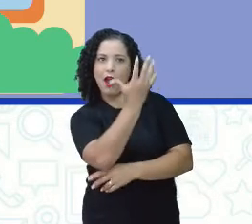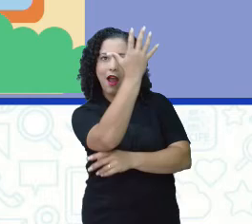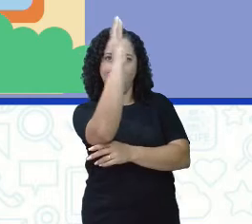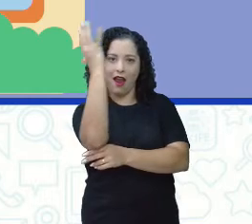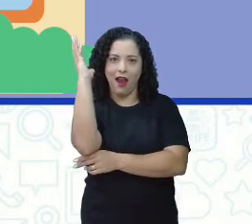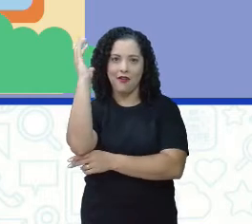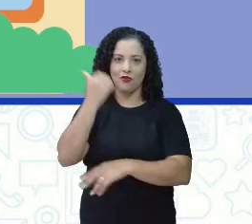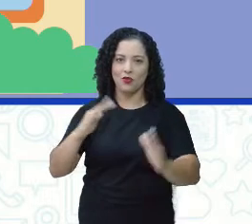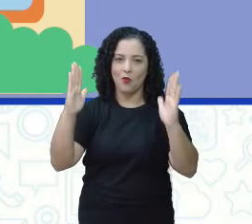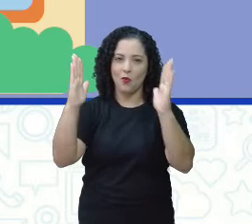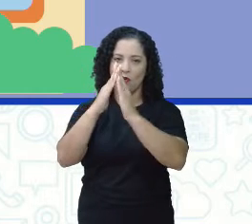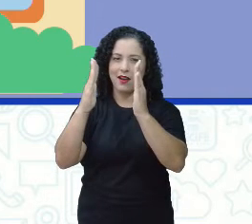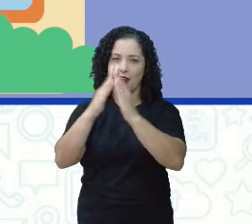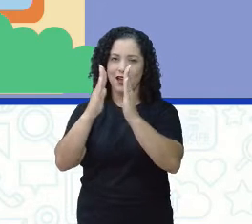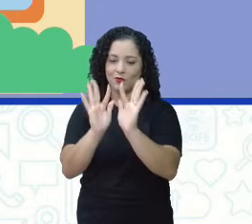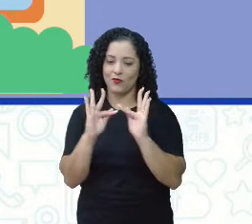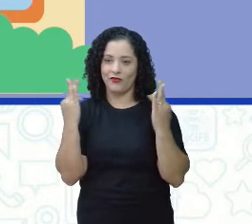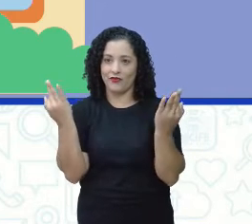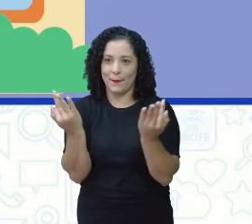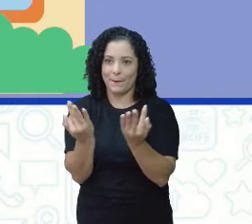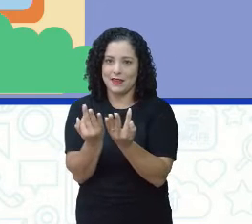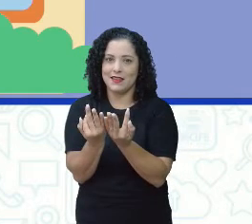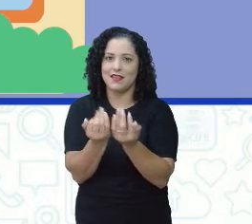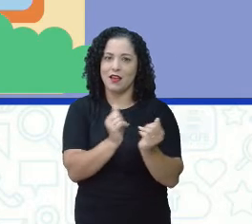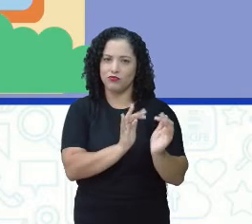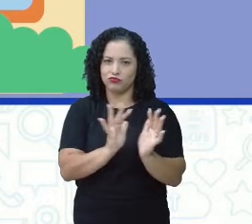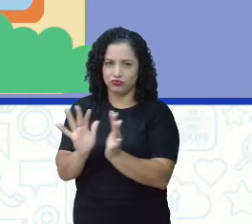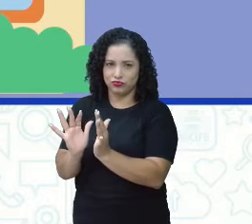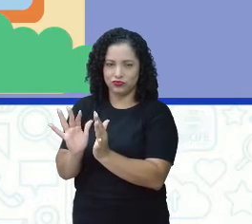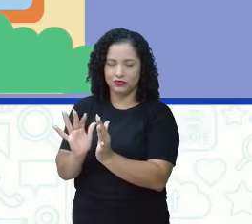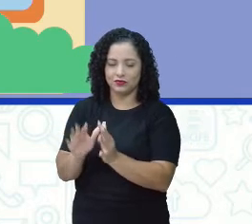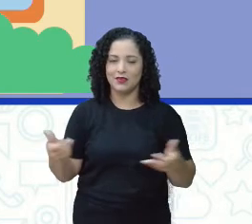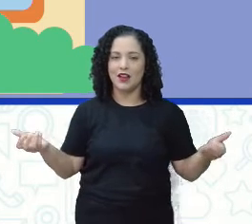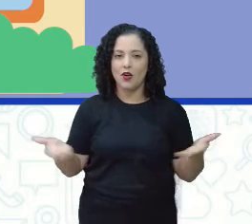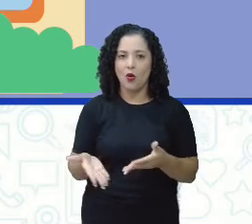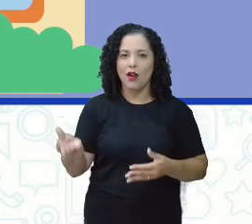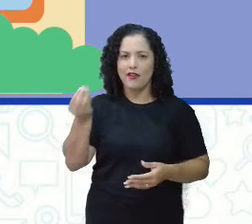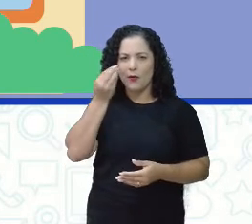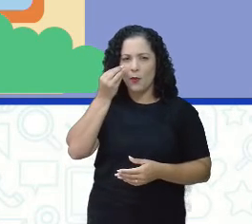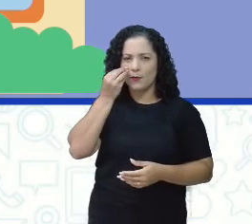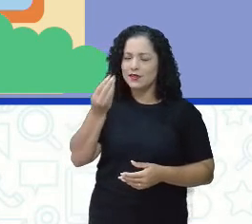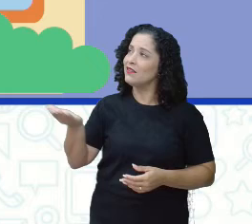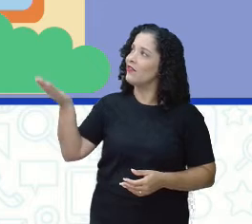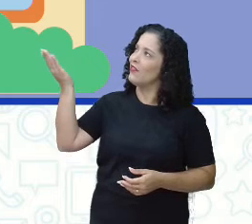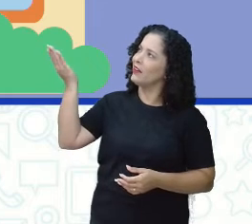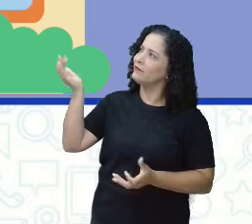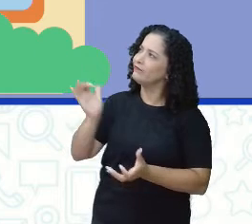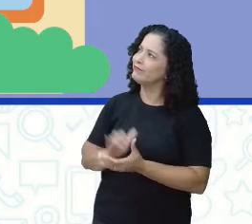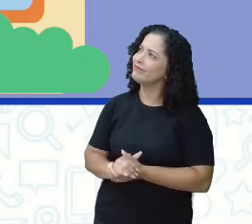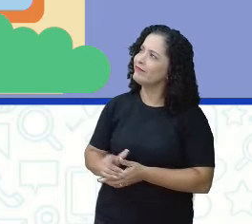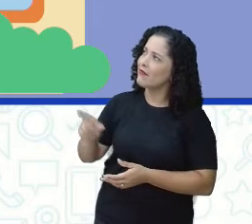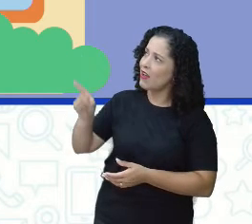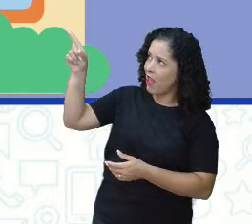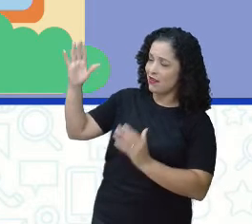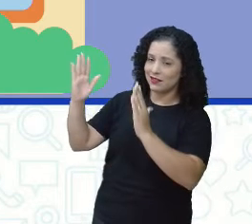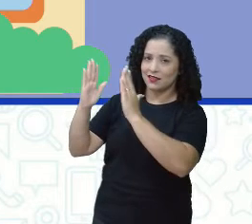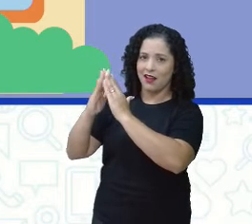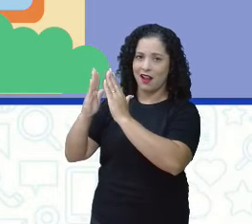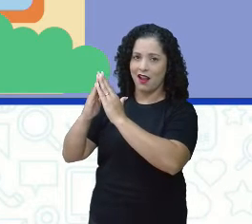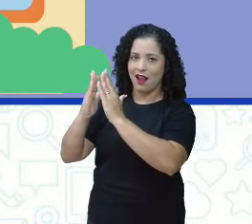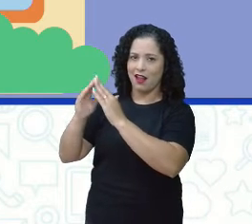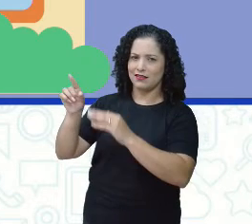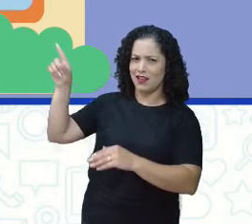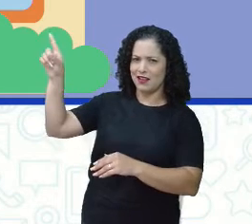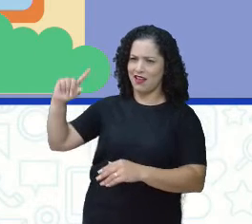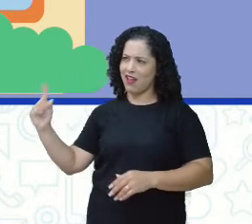árvore, coloquei uma casa, uma família. E quero aí que vocês observem, né? Essa casa, vocês acham que essa